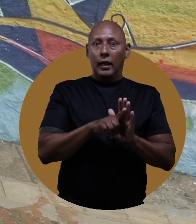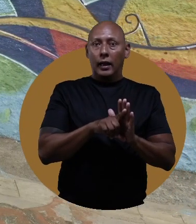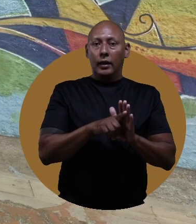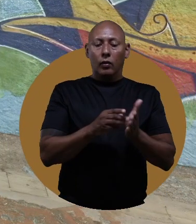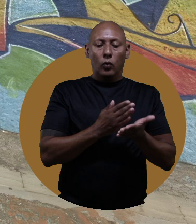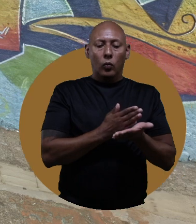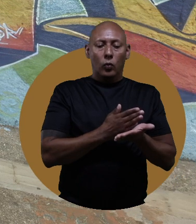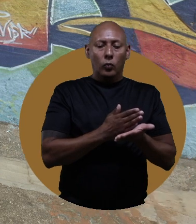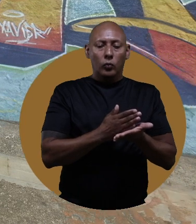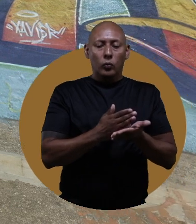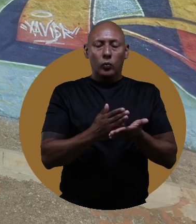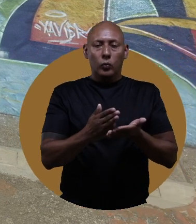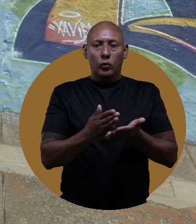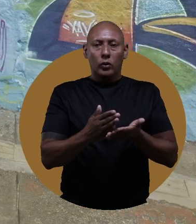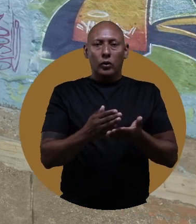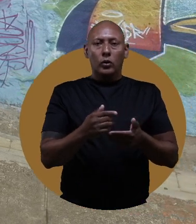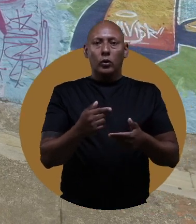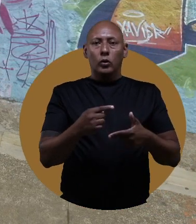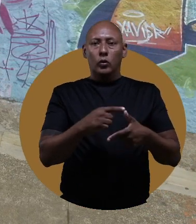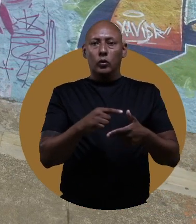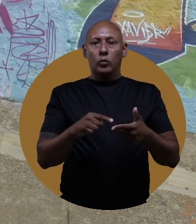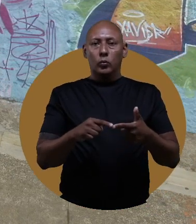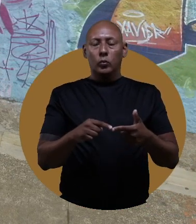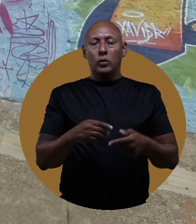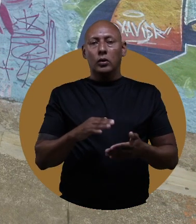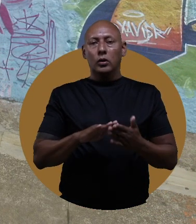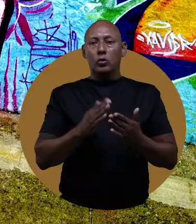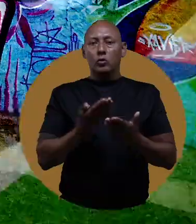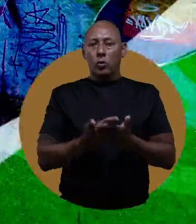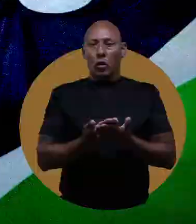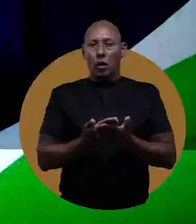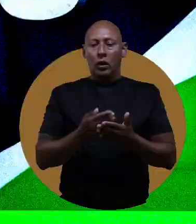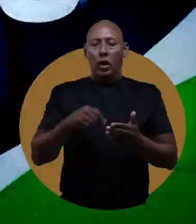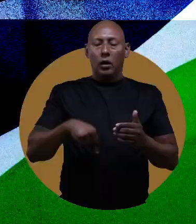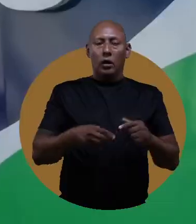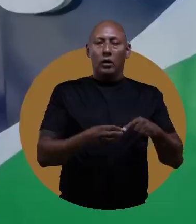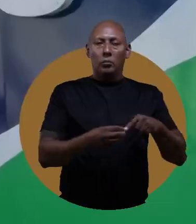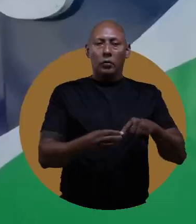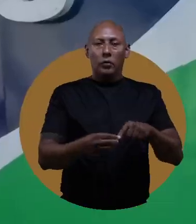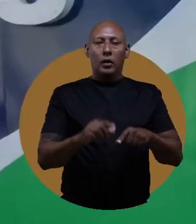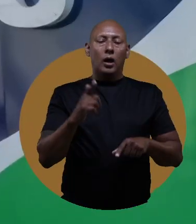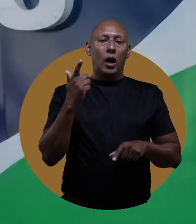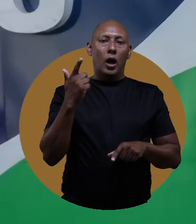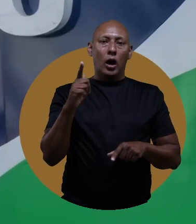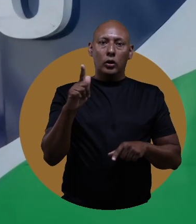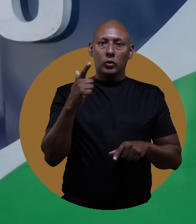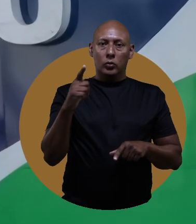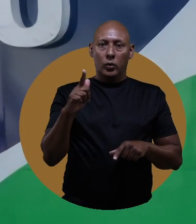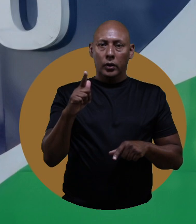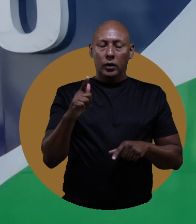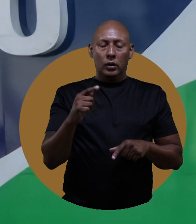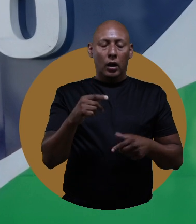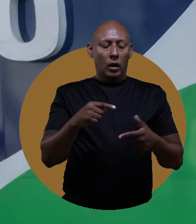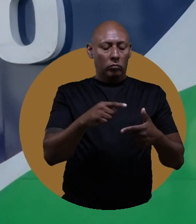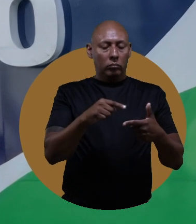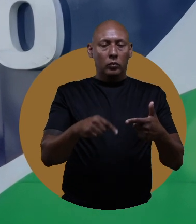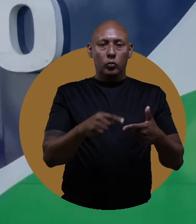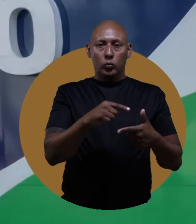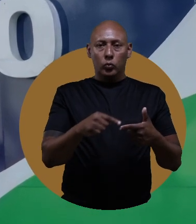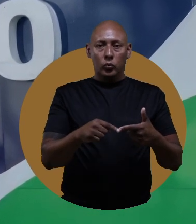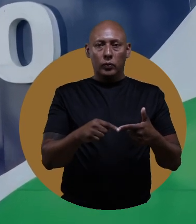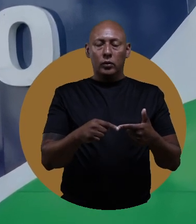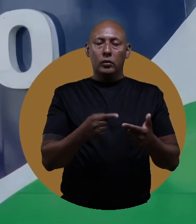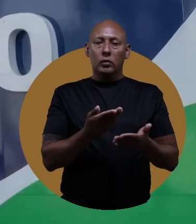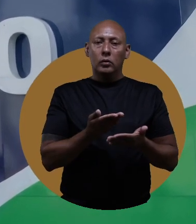desenvolvido inicialmente em duas escolas, a Sebastião Alves e a Escola do Futuro. Nessas duas escolas